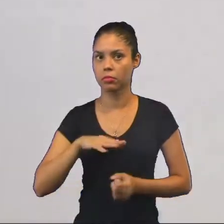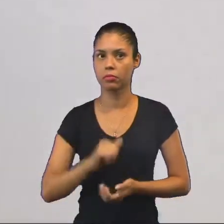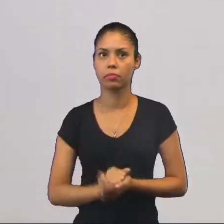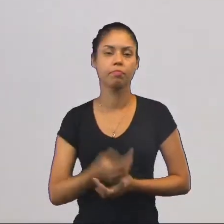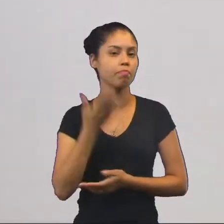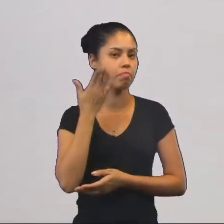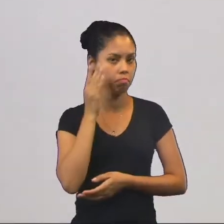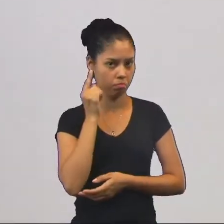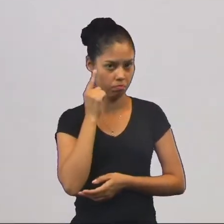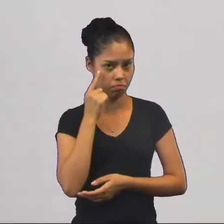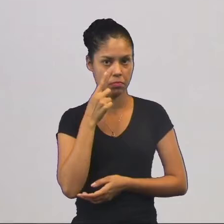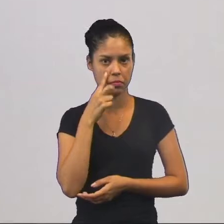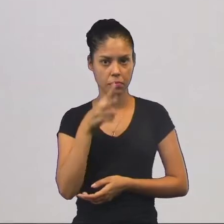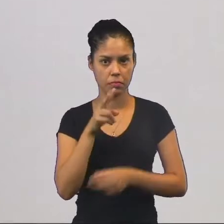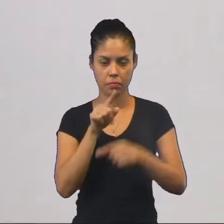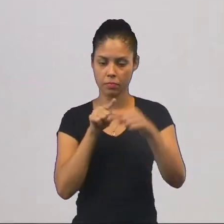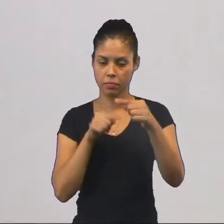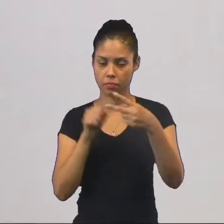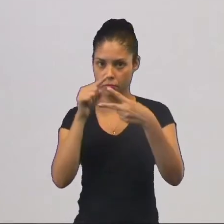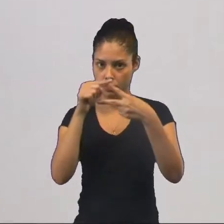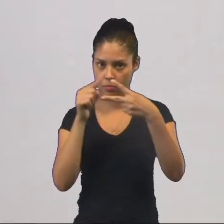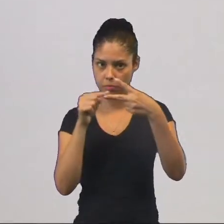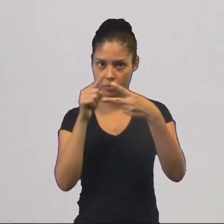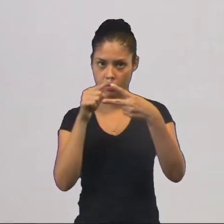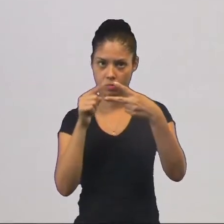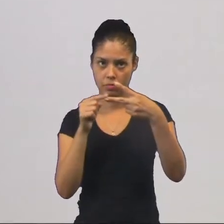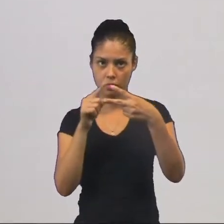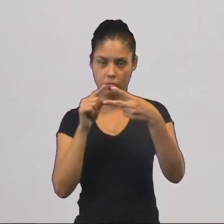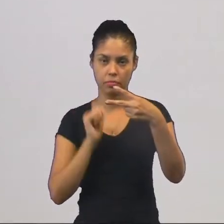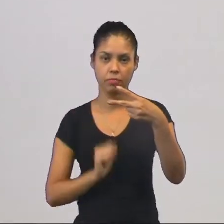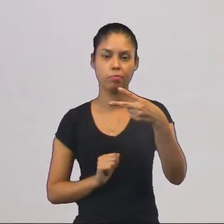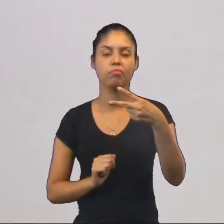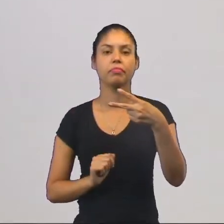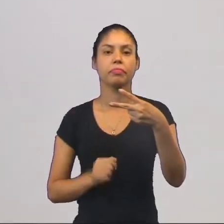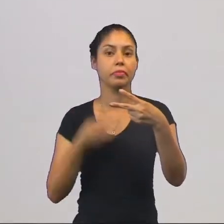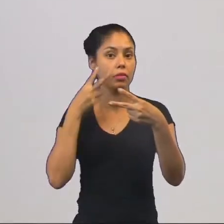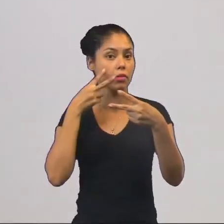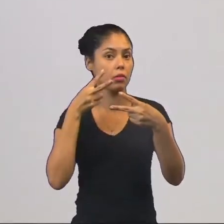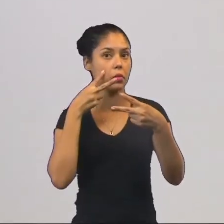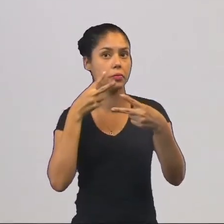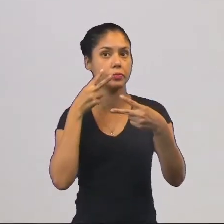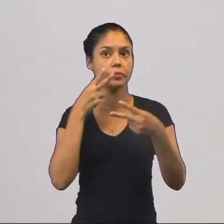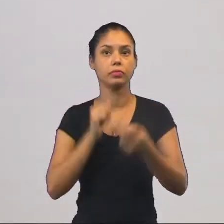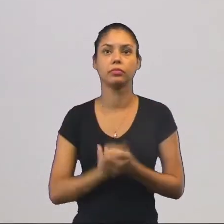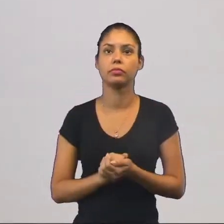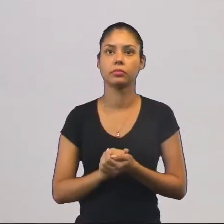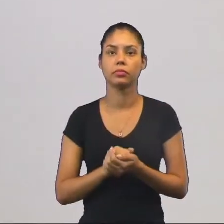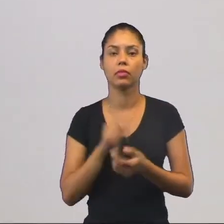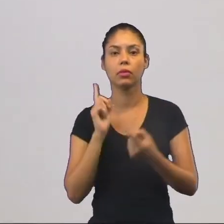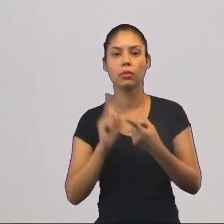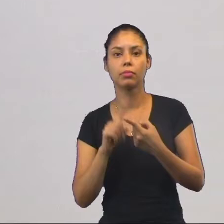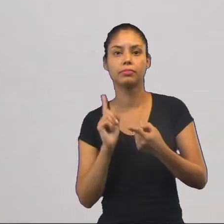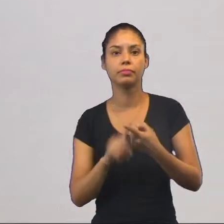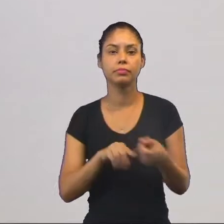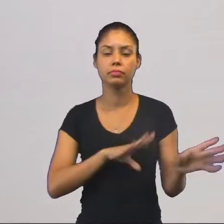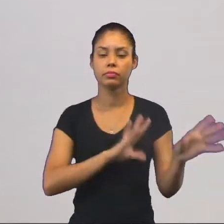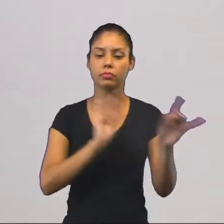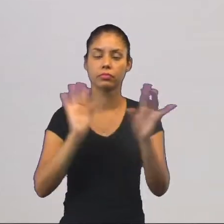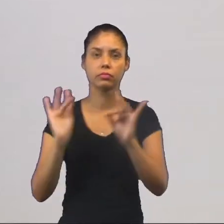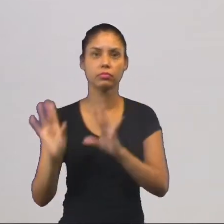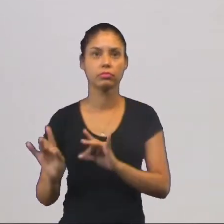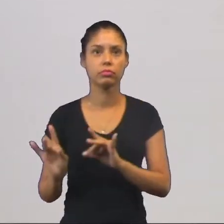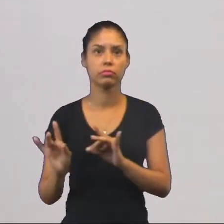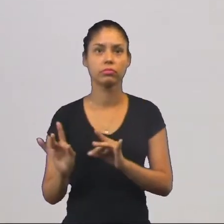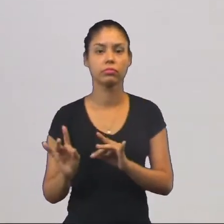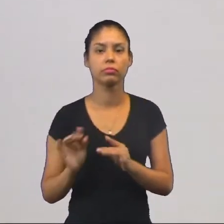A gente pode dividir aí em duas grandes partes, mas nós vamos ver aí, em relação à primeira parte, cada um dos